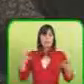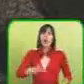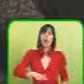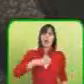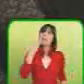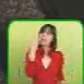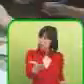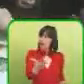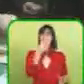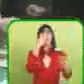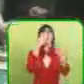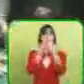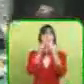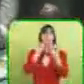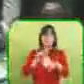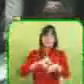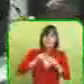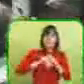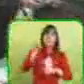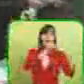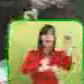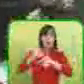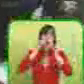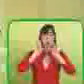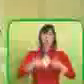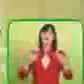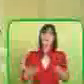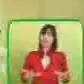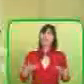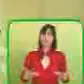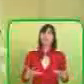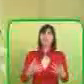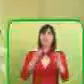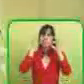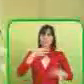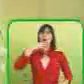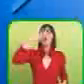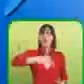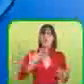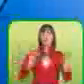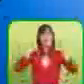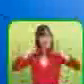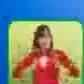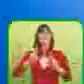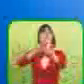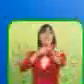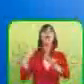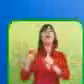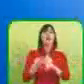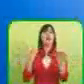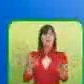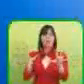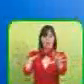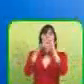confiança para enfrentar o ciclo eleitoral que agora se inicia e com a plena convicção de que é preciso reforçar